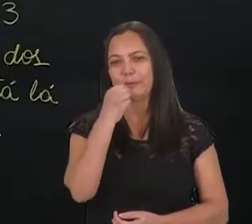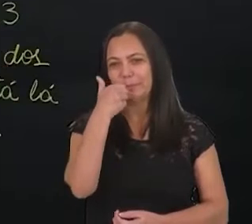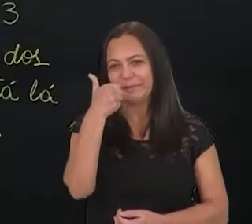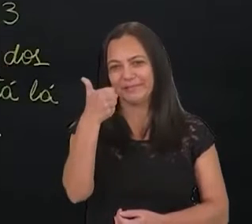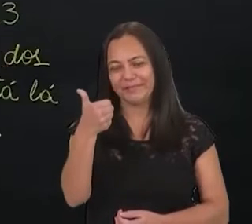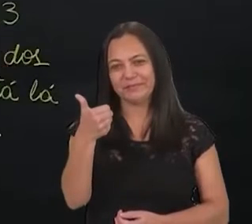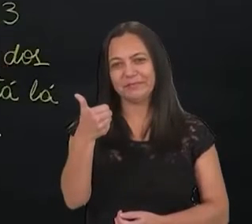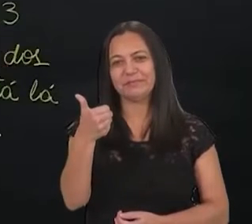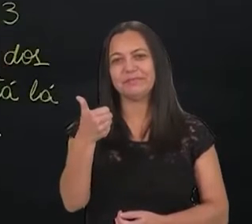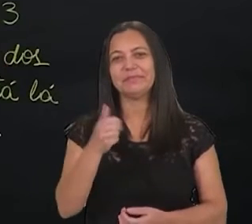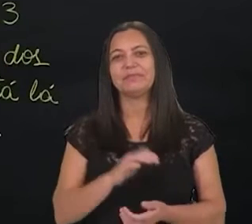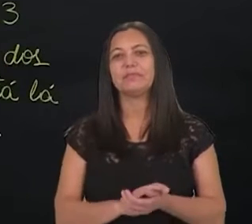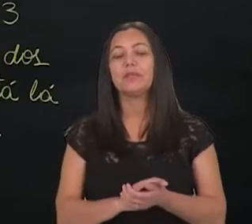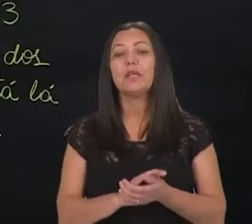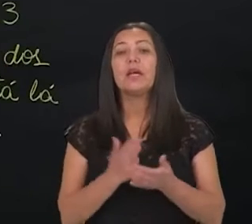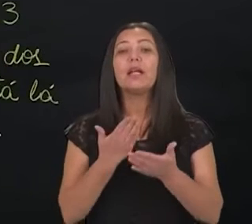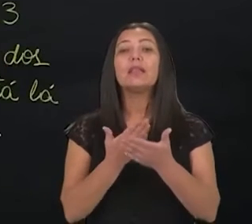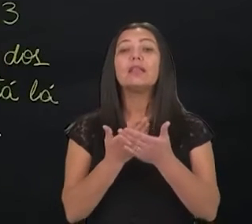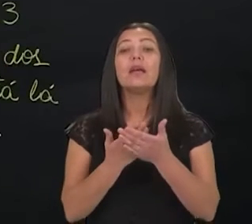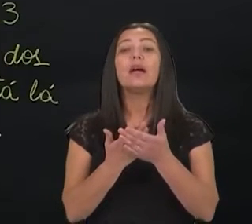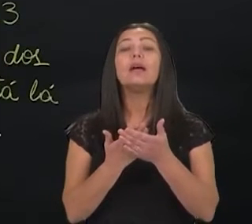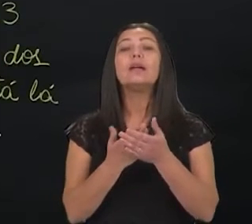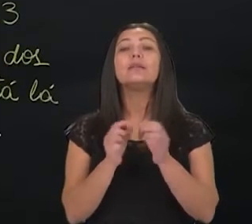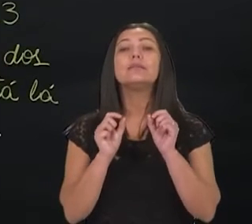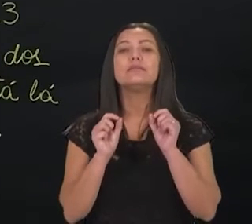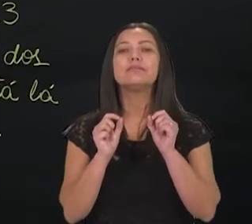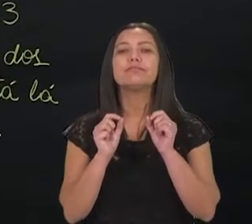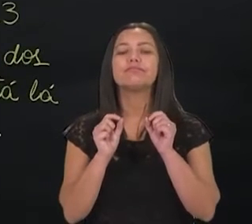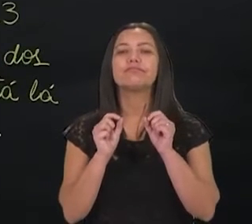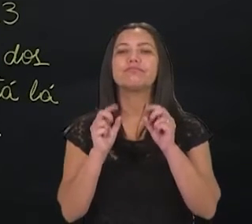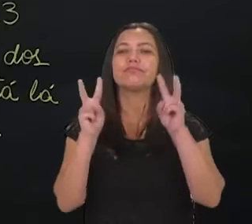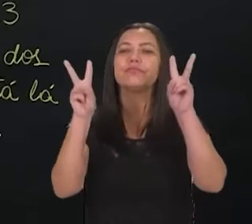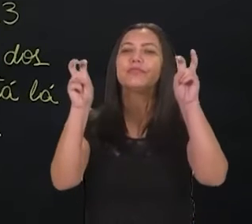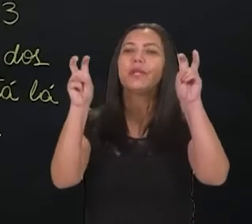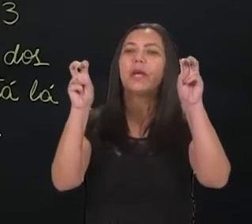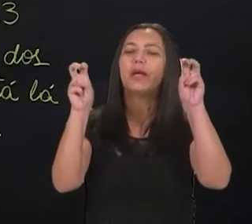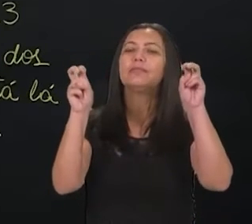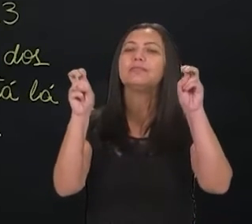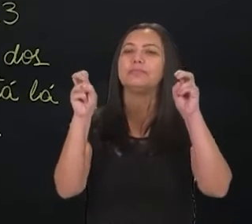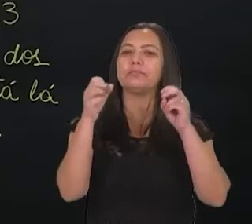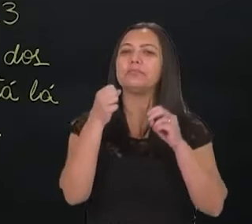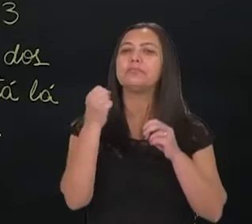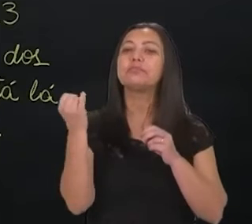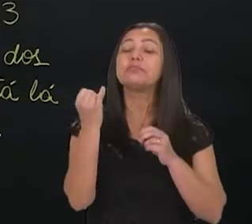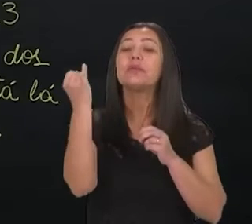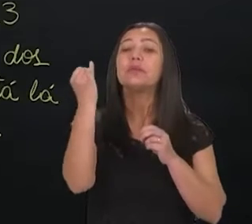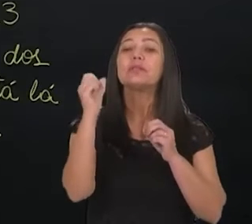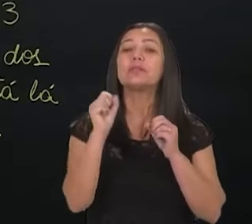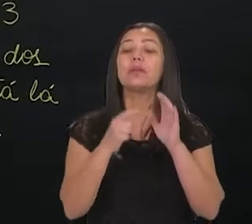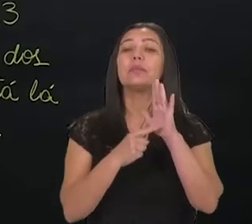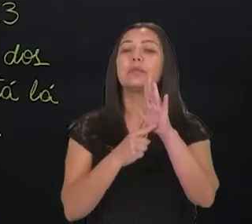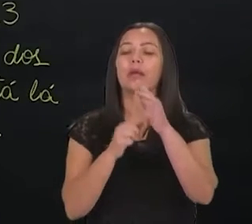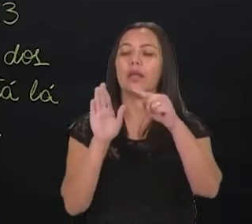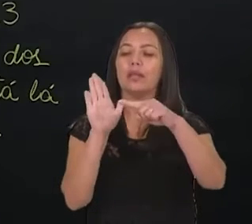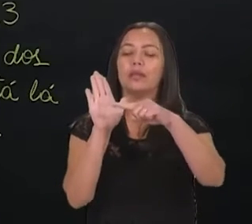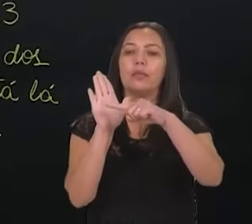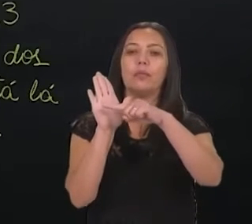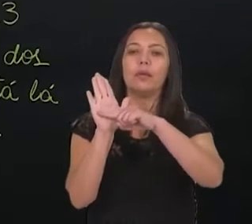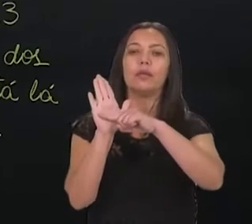Olá pessoal, tudo bem com vocês? Nesta nossa aula de hoje vamos aprender aqui um assunto bem interessante, onde ele trata